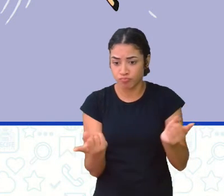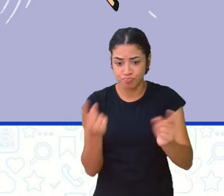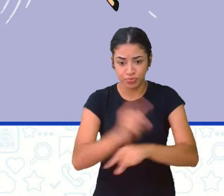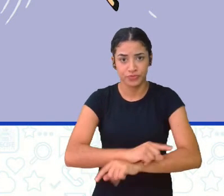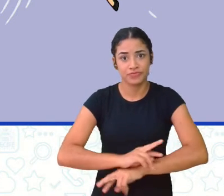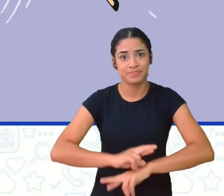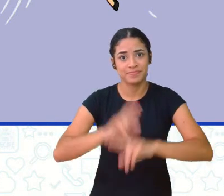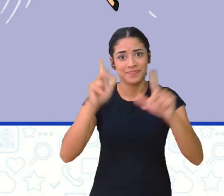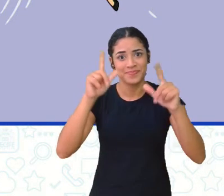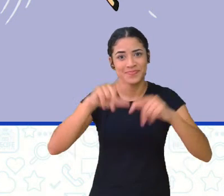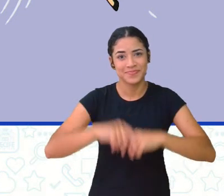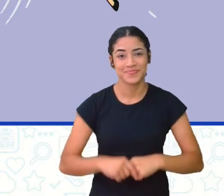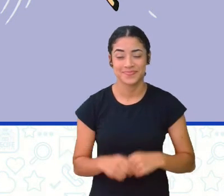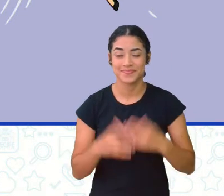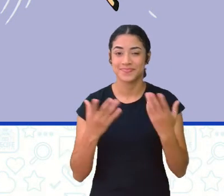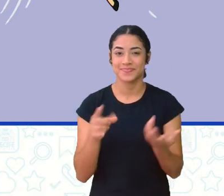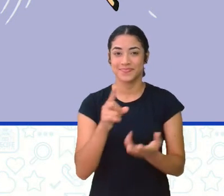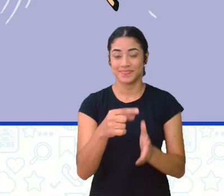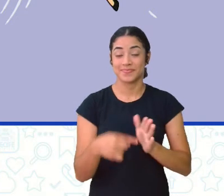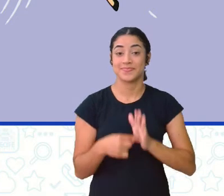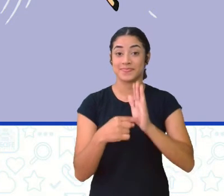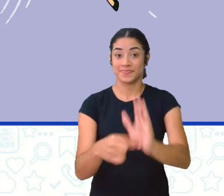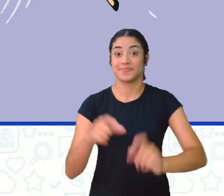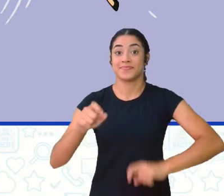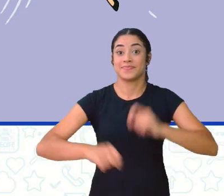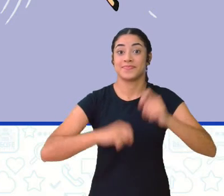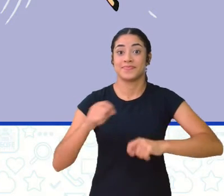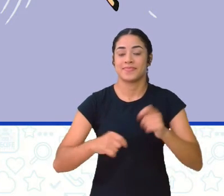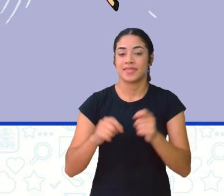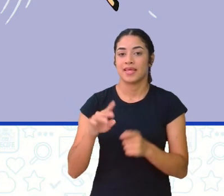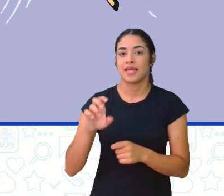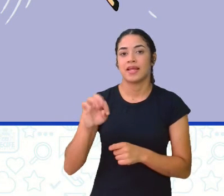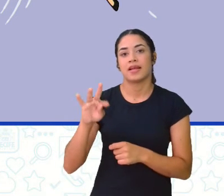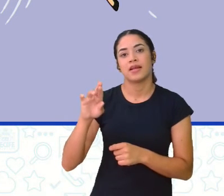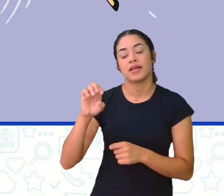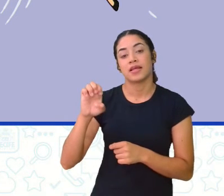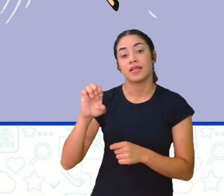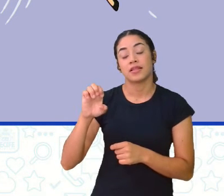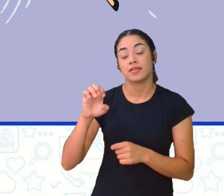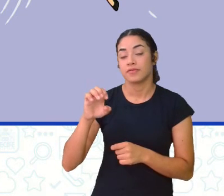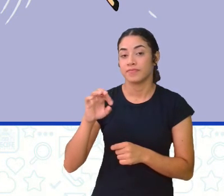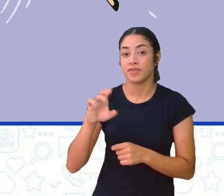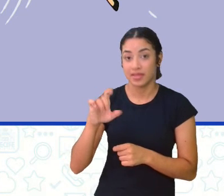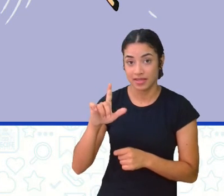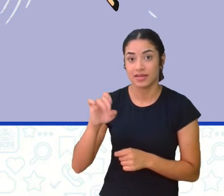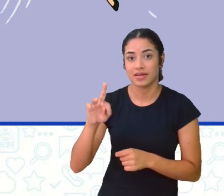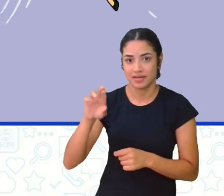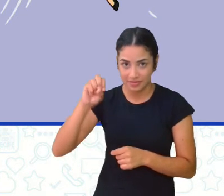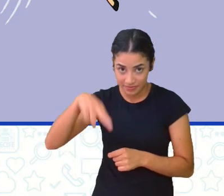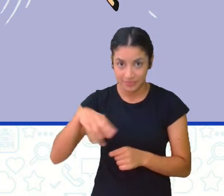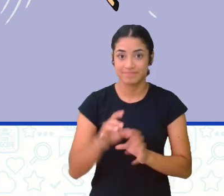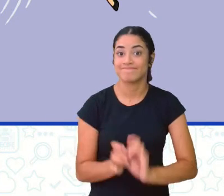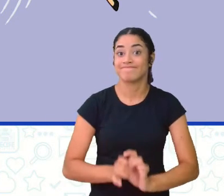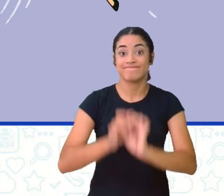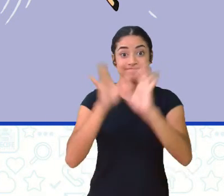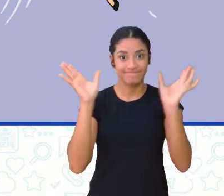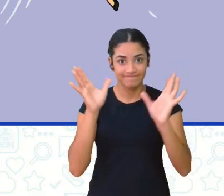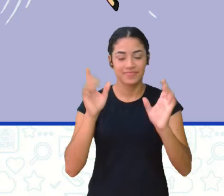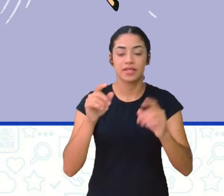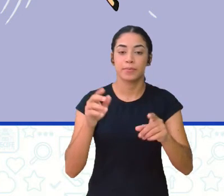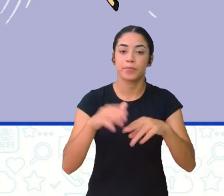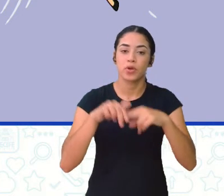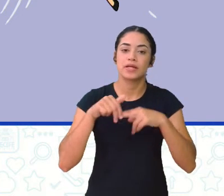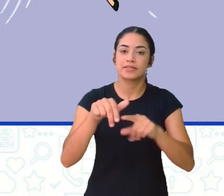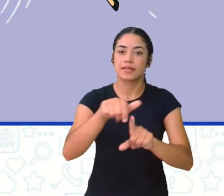contrário. Ele apresenta poucos elétrons livres à temperatura ambiente. Então vejam que até mesmo a temperatura